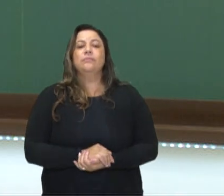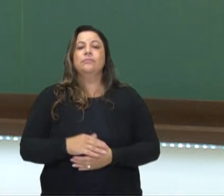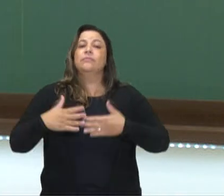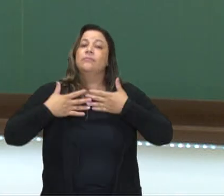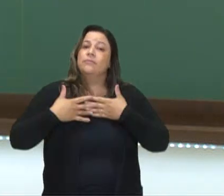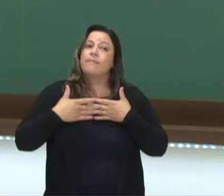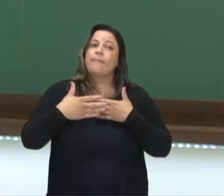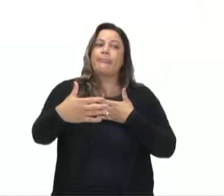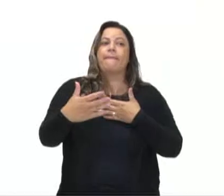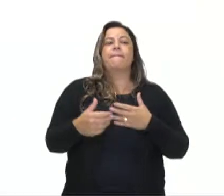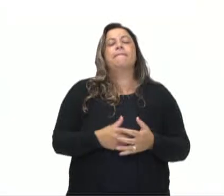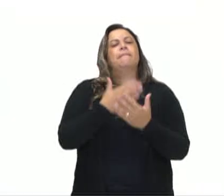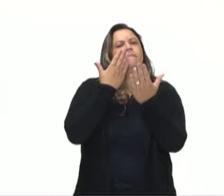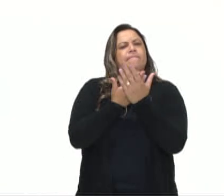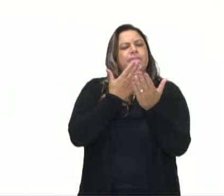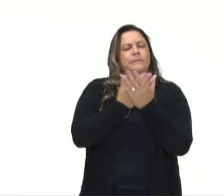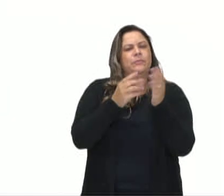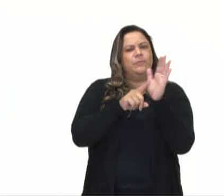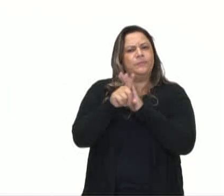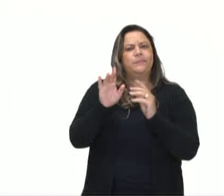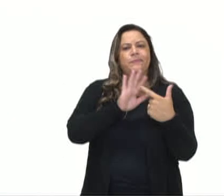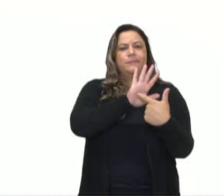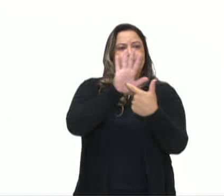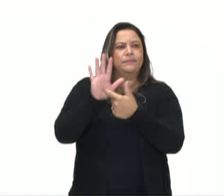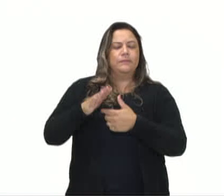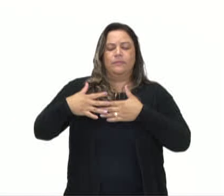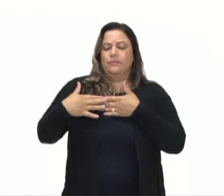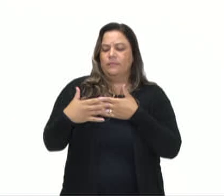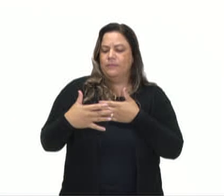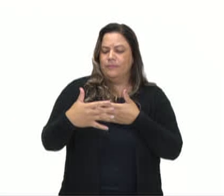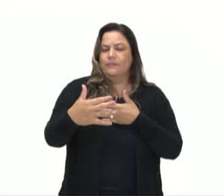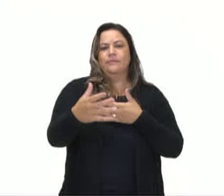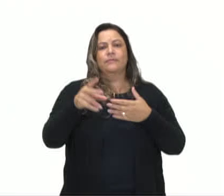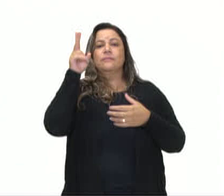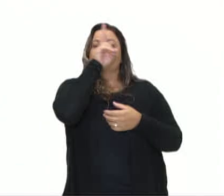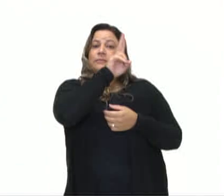aqui, os estudos indicam que ao longo da história do nosso planeta,